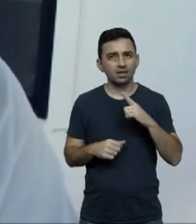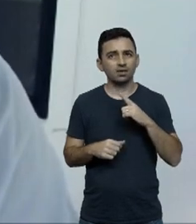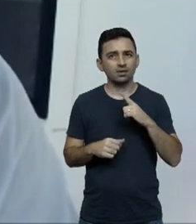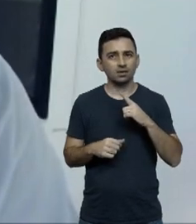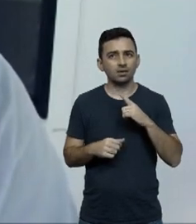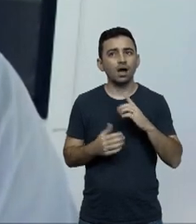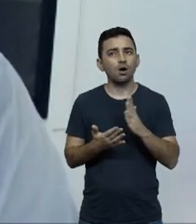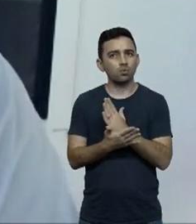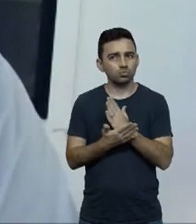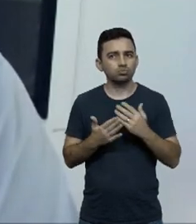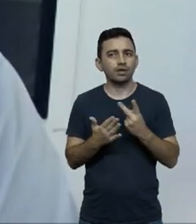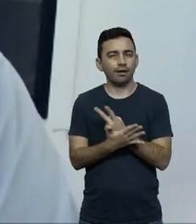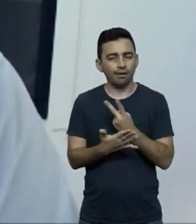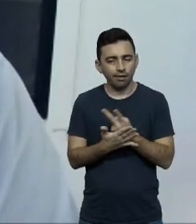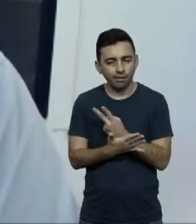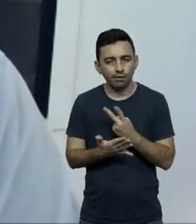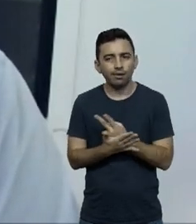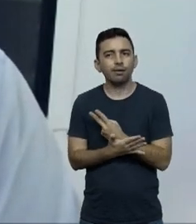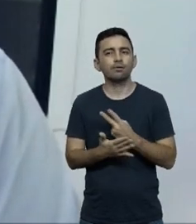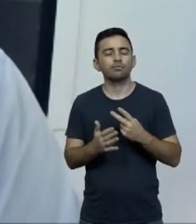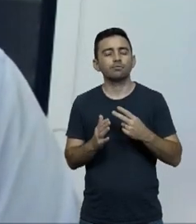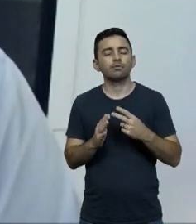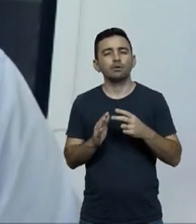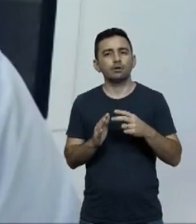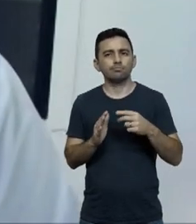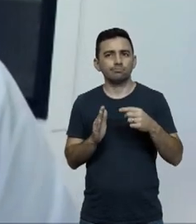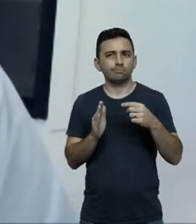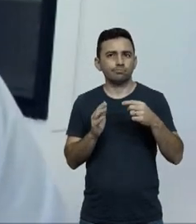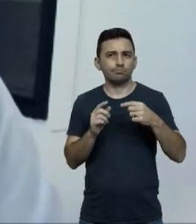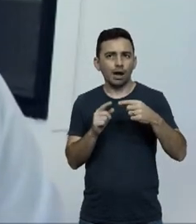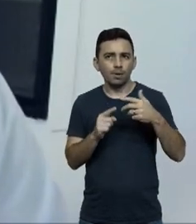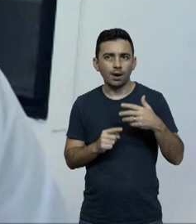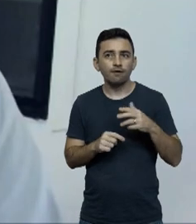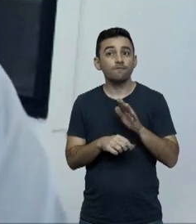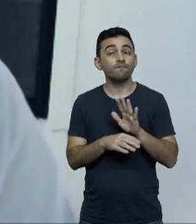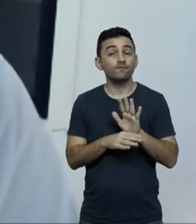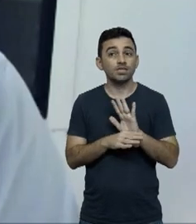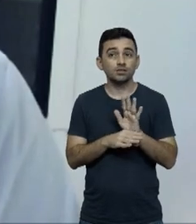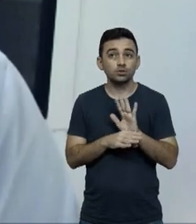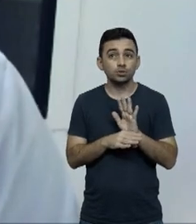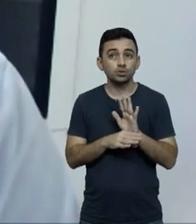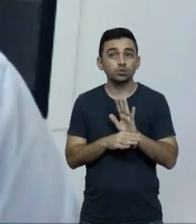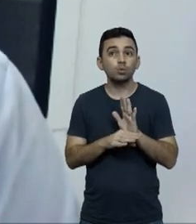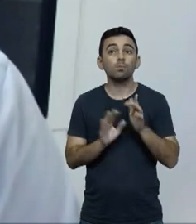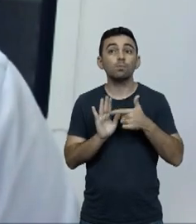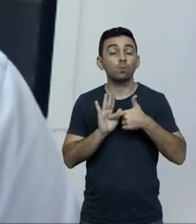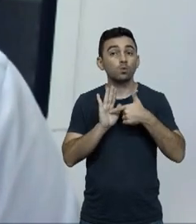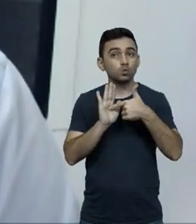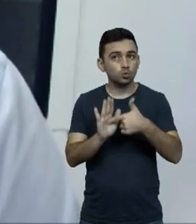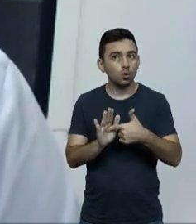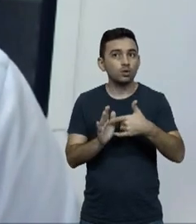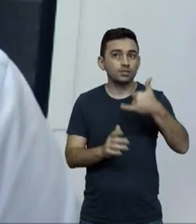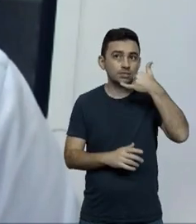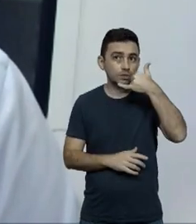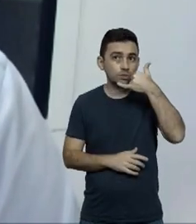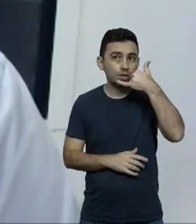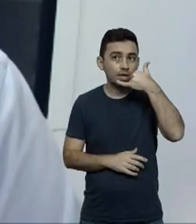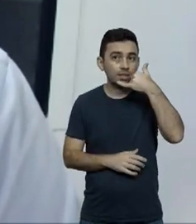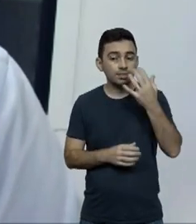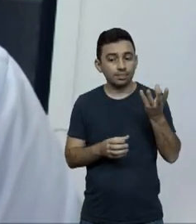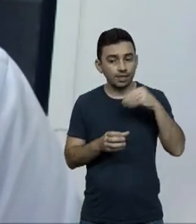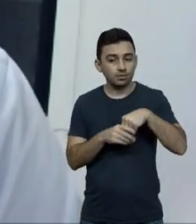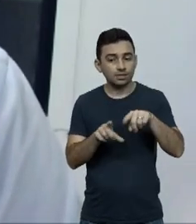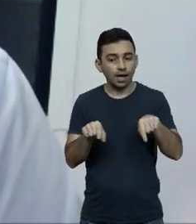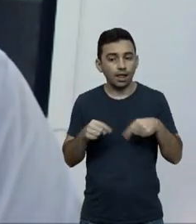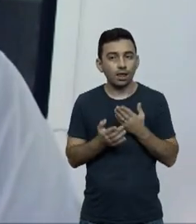irregularidades né inclusive de vídeos de foi produzido por celular dentro de sala de